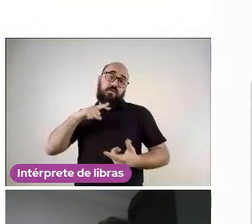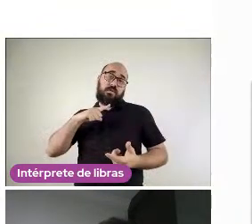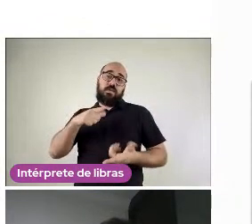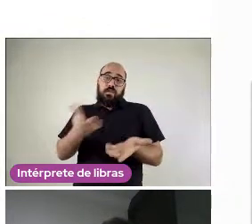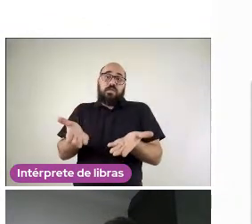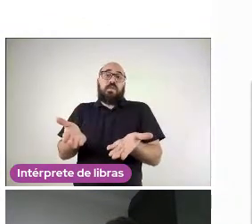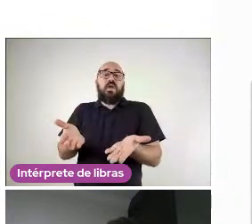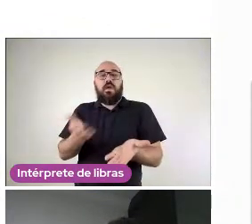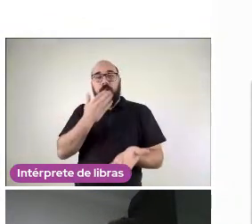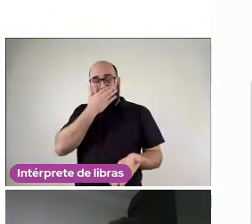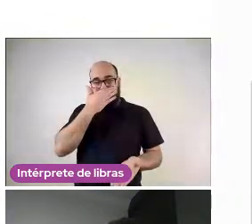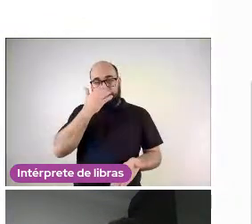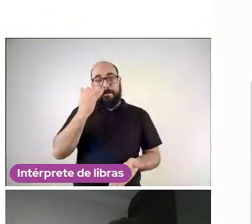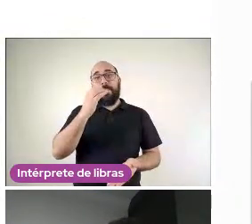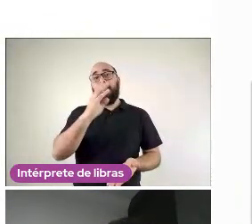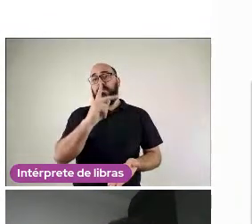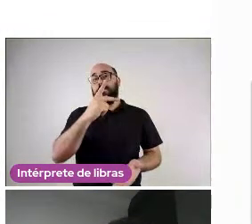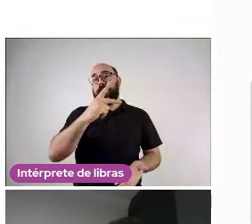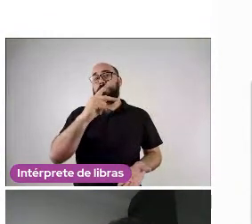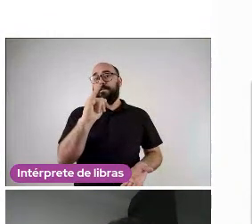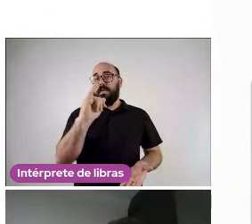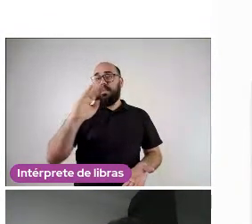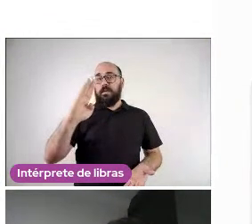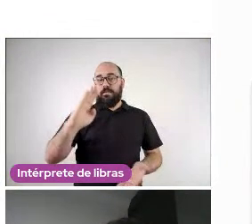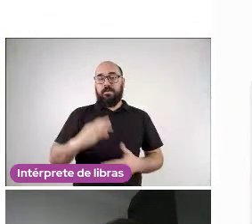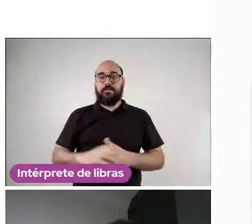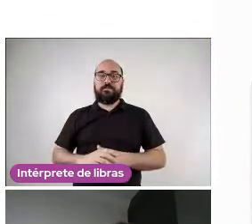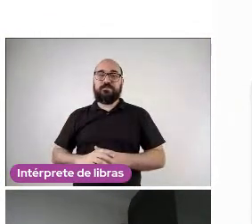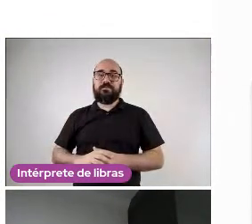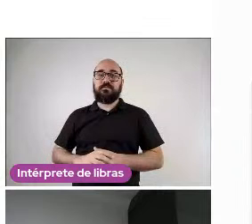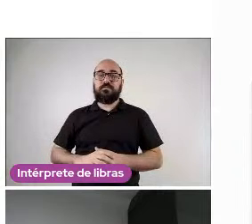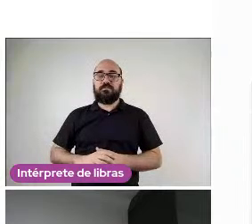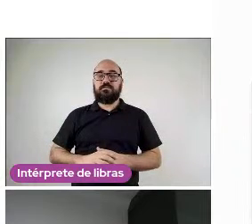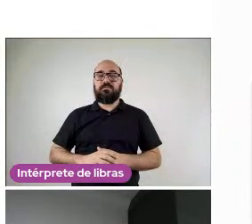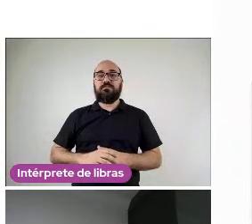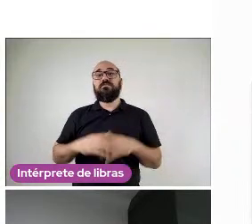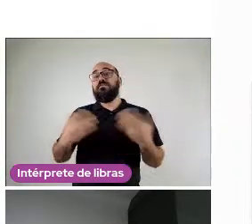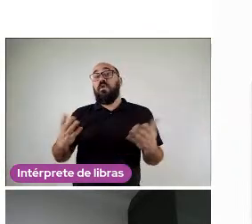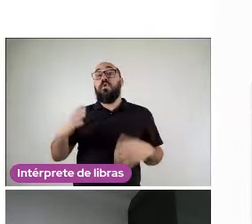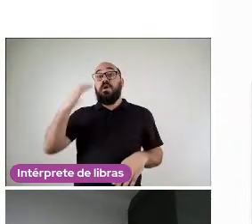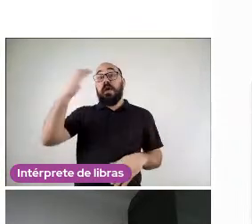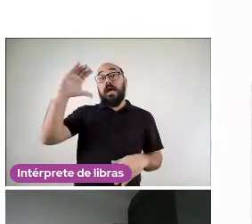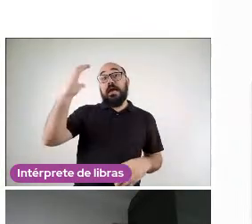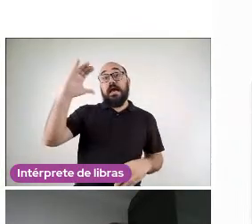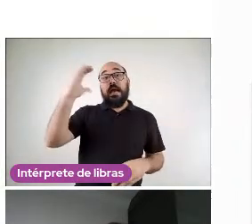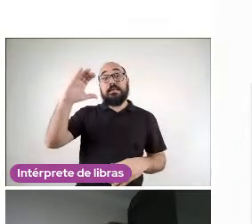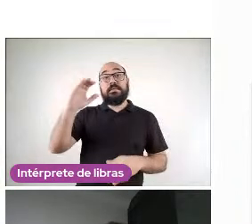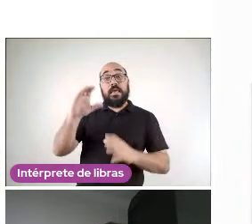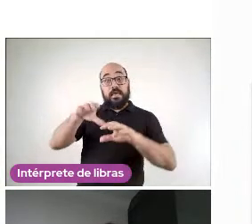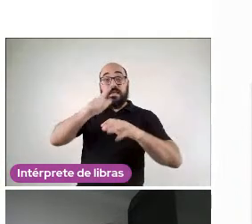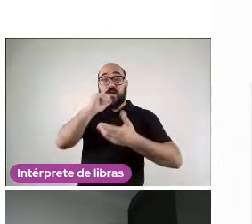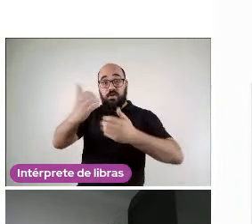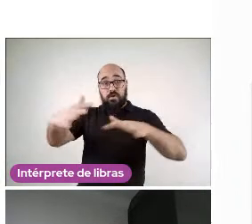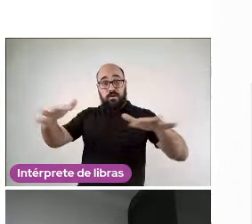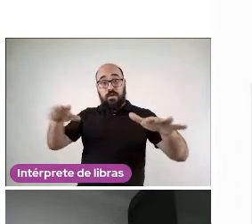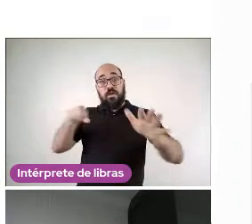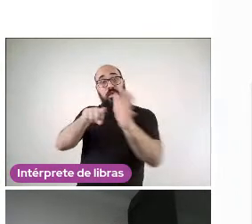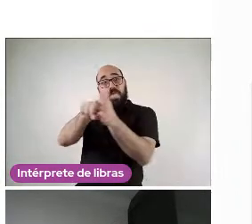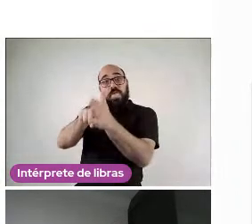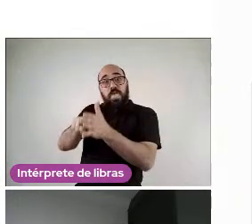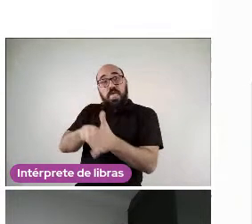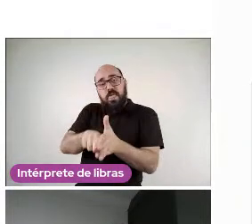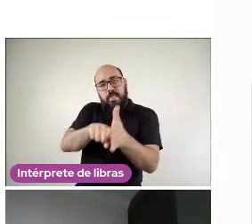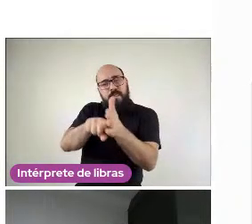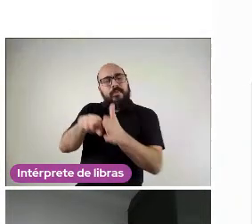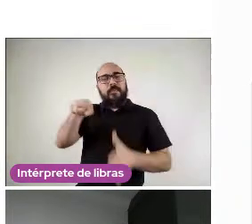foi outra questão importante para se delimitar o escopo da década da ciência oceânica para o desenvolvimento sustentável. Então, foi justamente com base